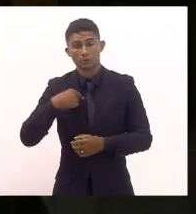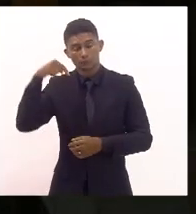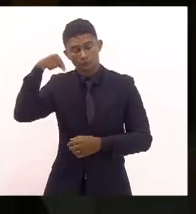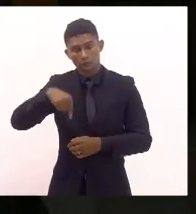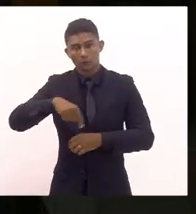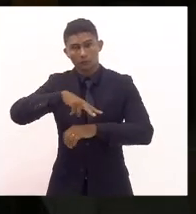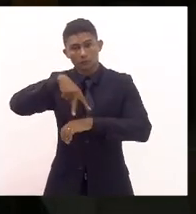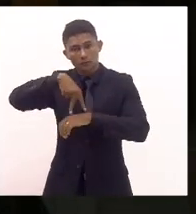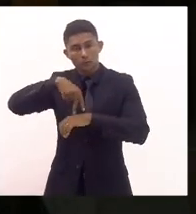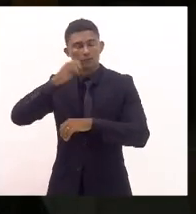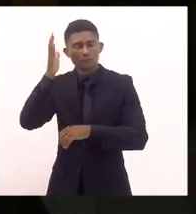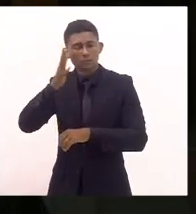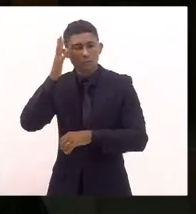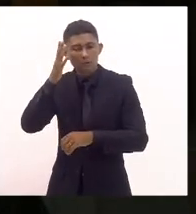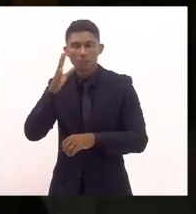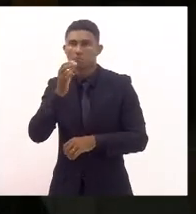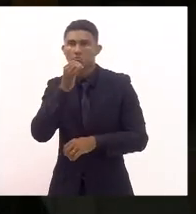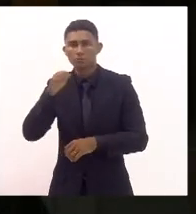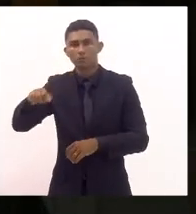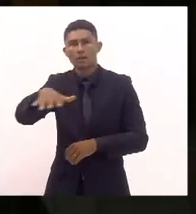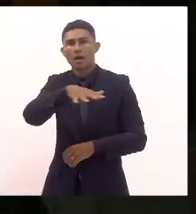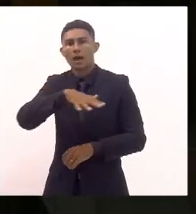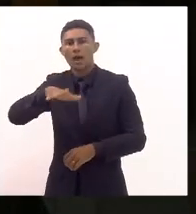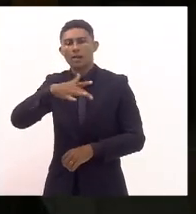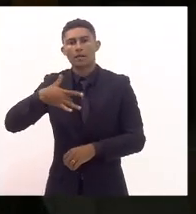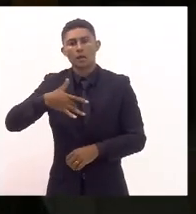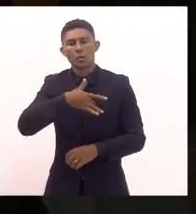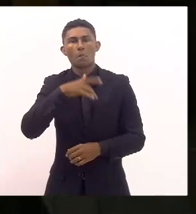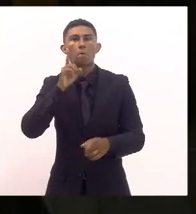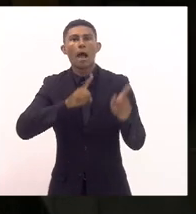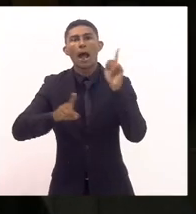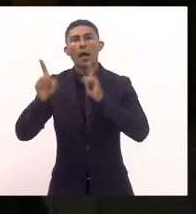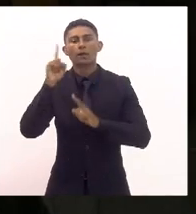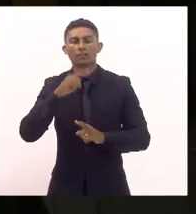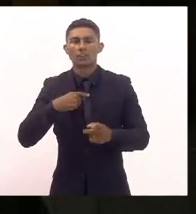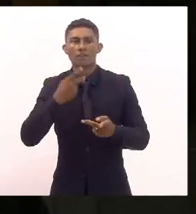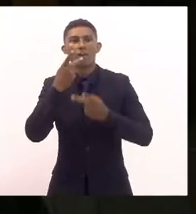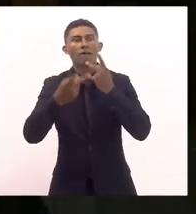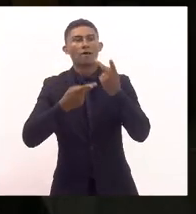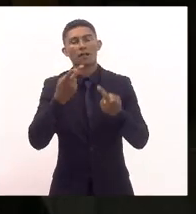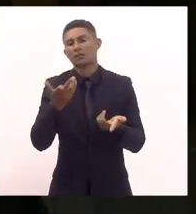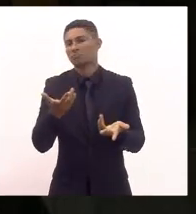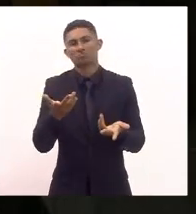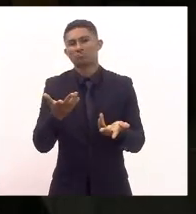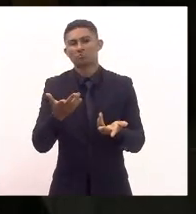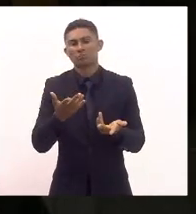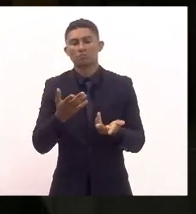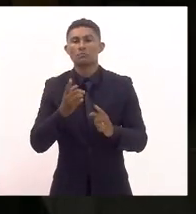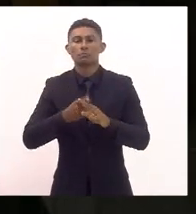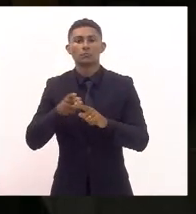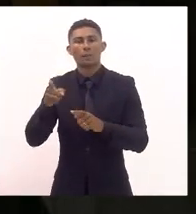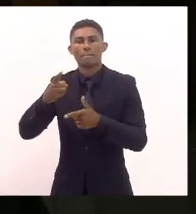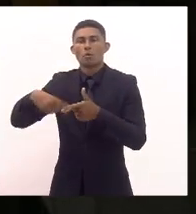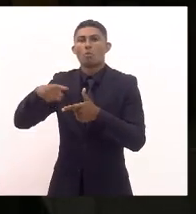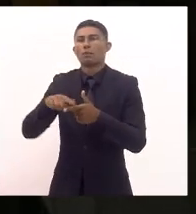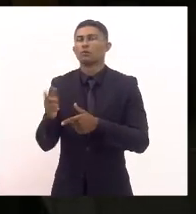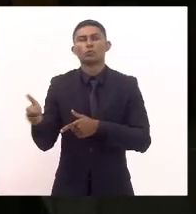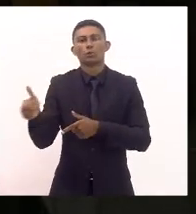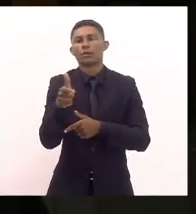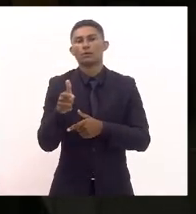aqui falar da Saúde de Maricá e não porque lá não tem problemas